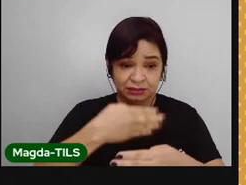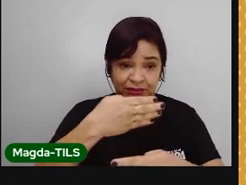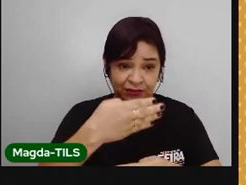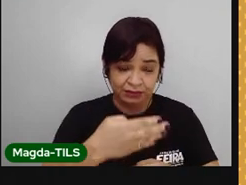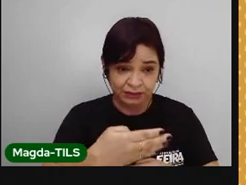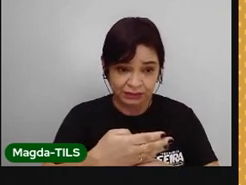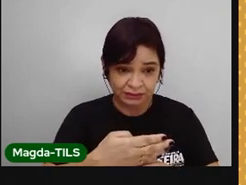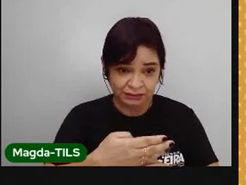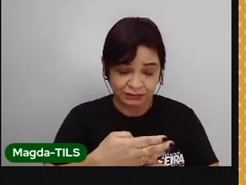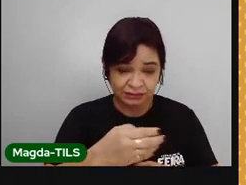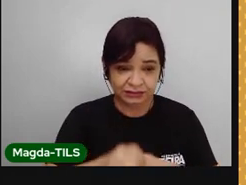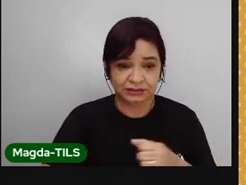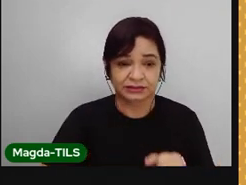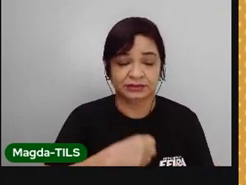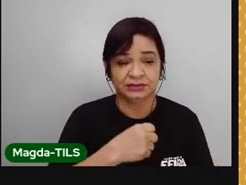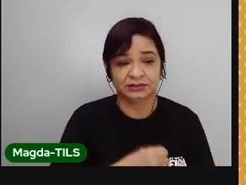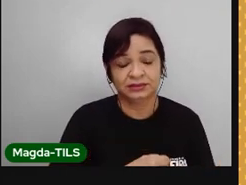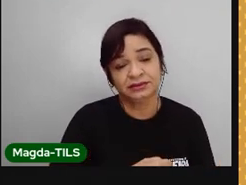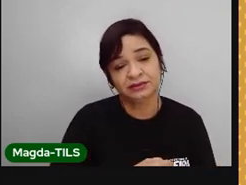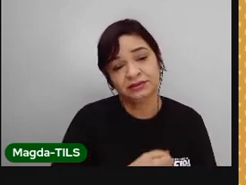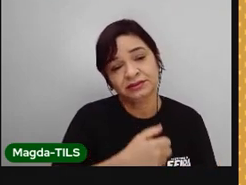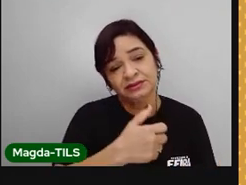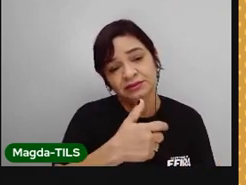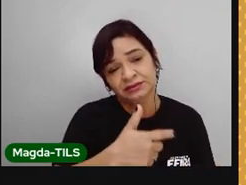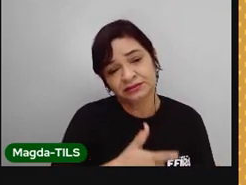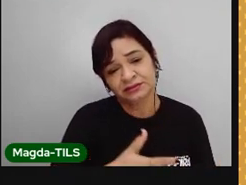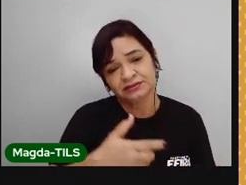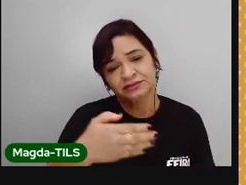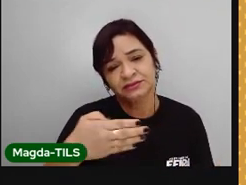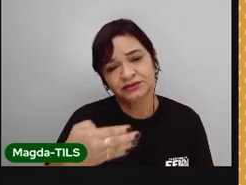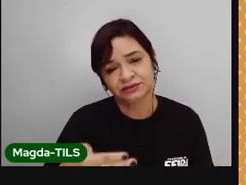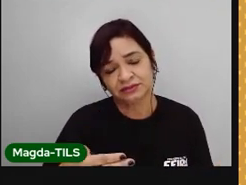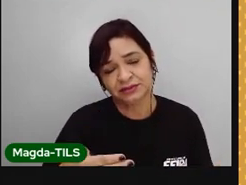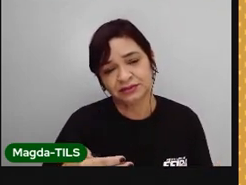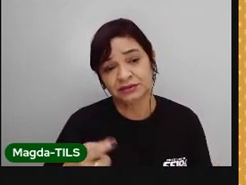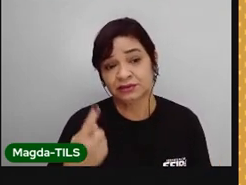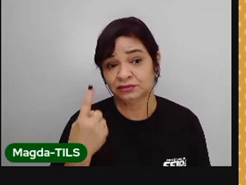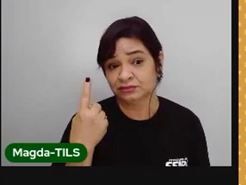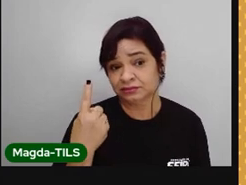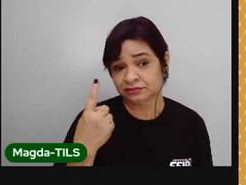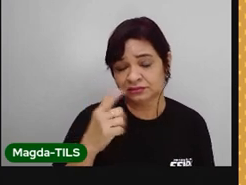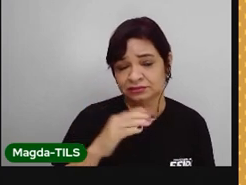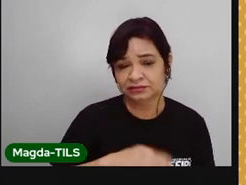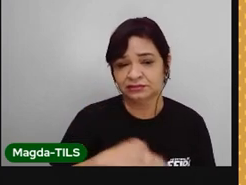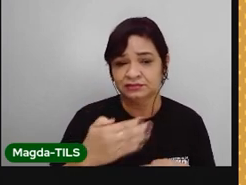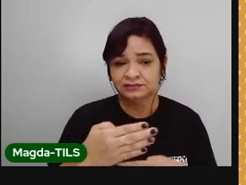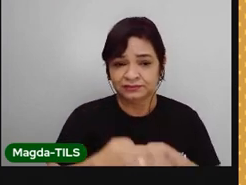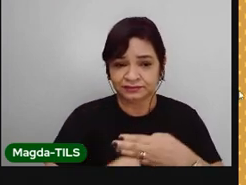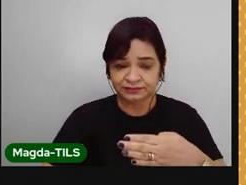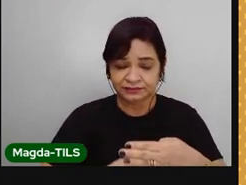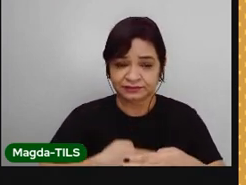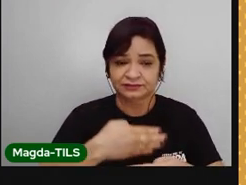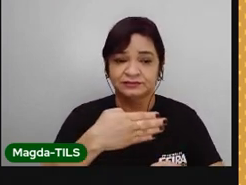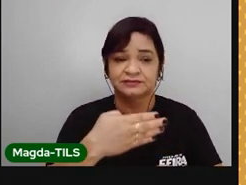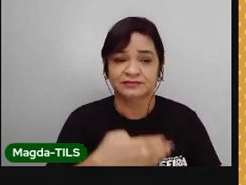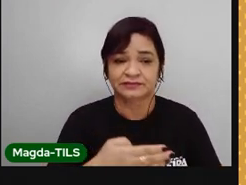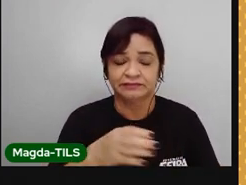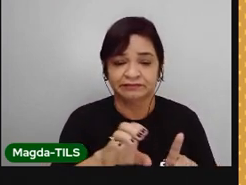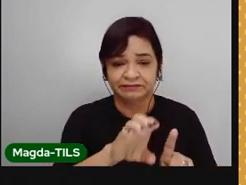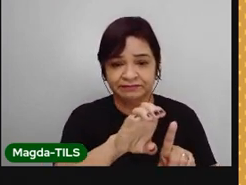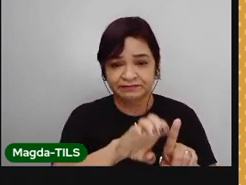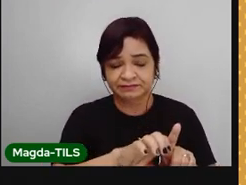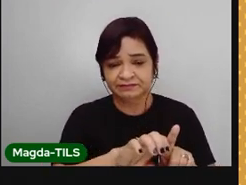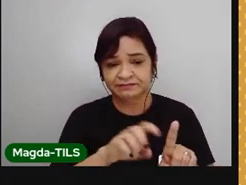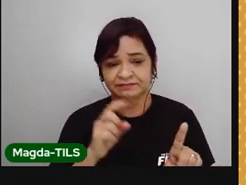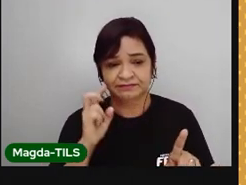dar 24, que é justamente esse um dia a mais que a gente tem nos anos bissextos. Coloquei aqui um calendário só para